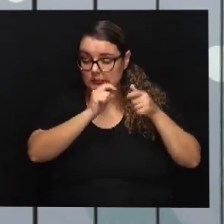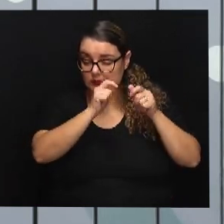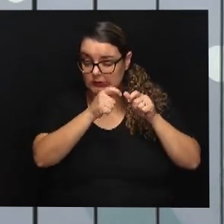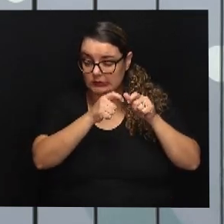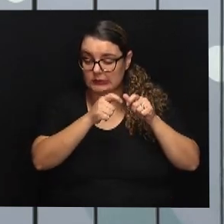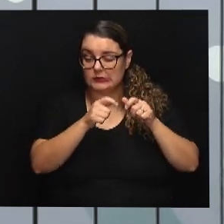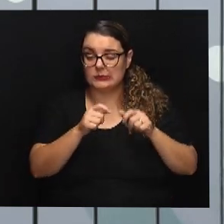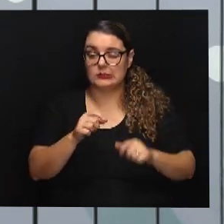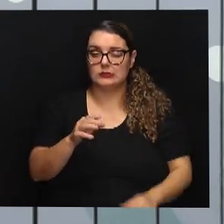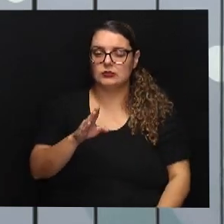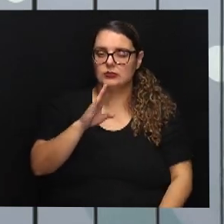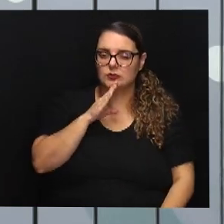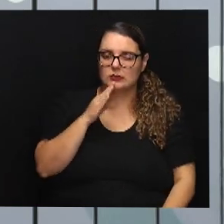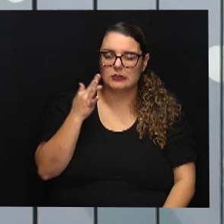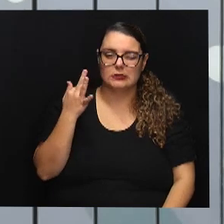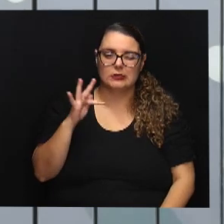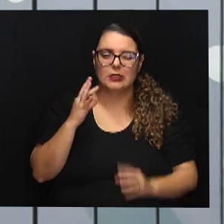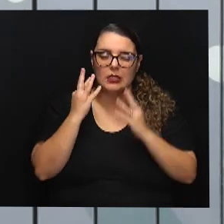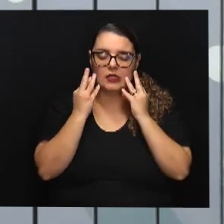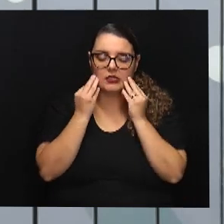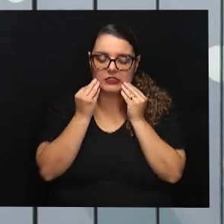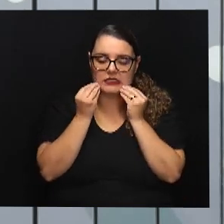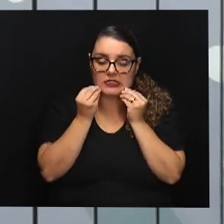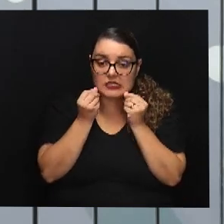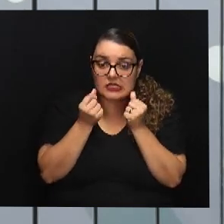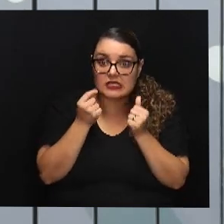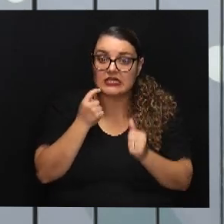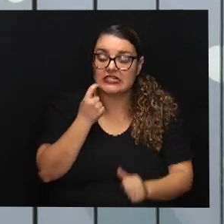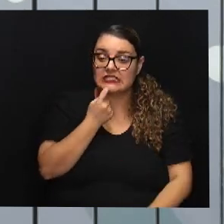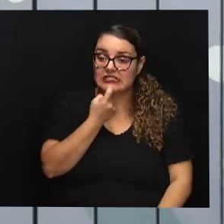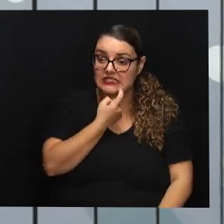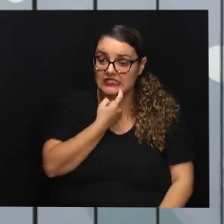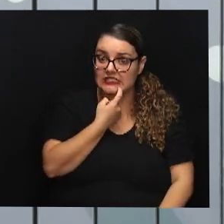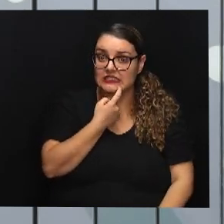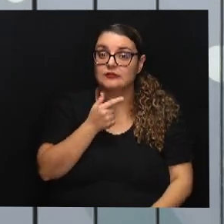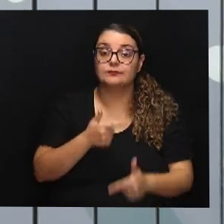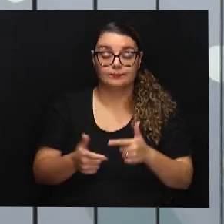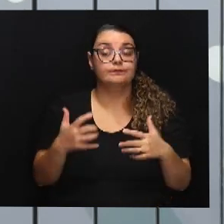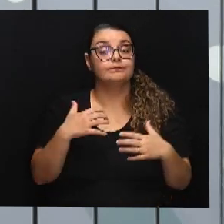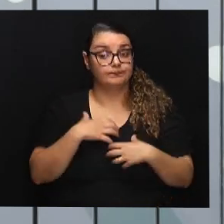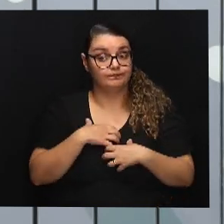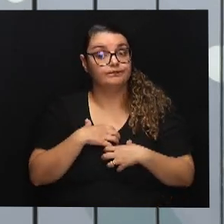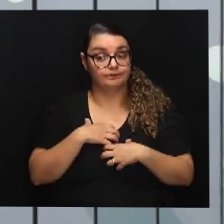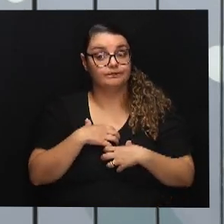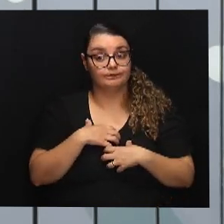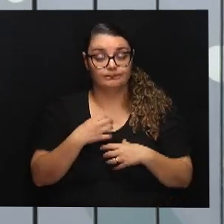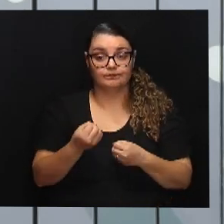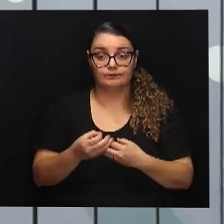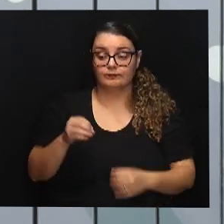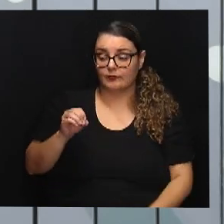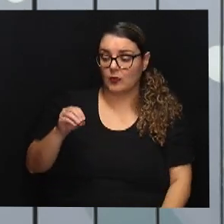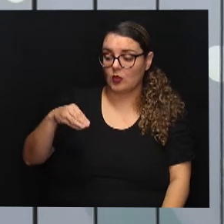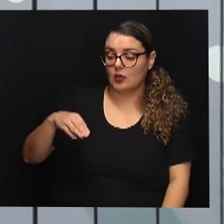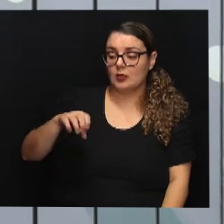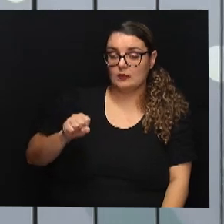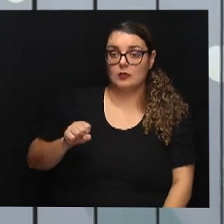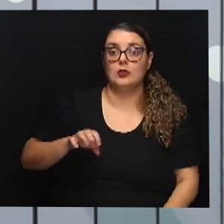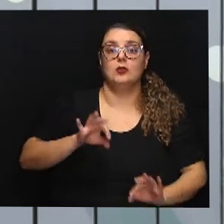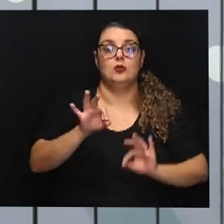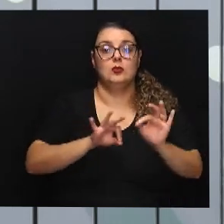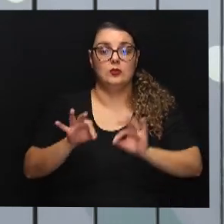sobre bruxismo. Esse distúrbio silencioso pode causar dor, desgaste dentário e